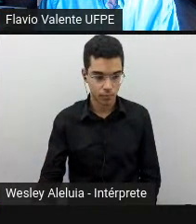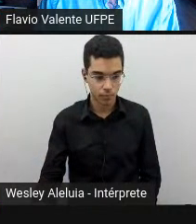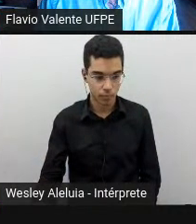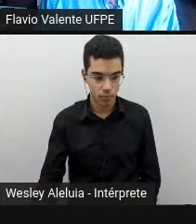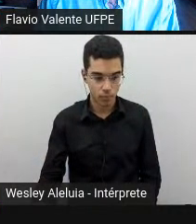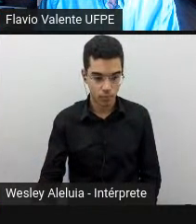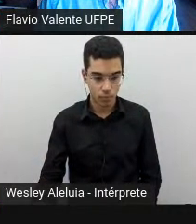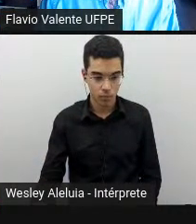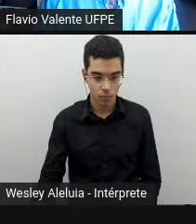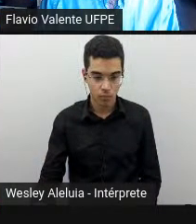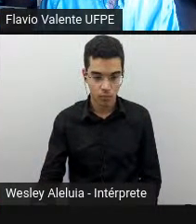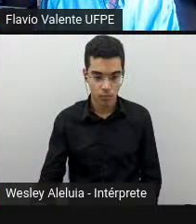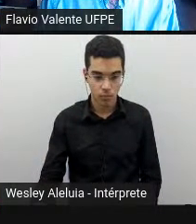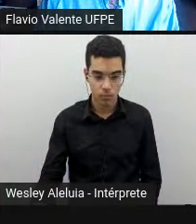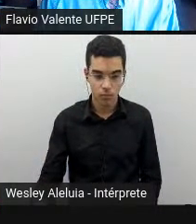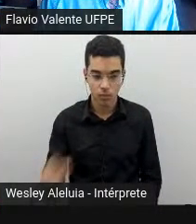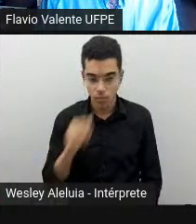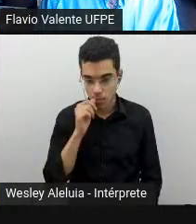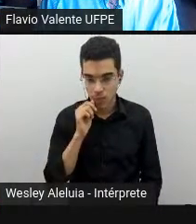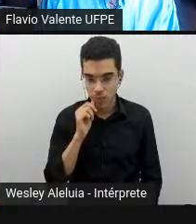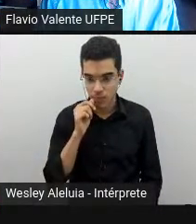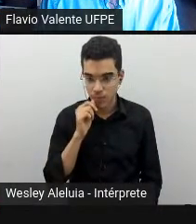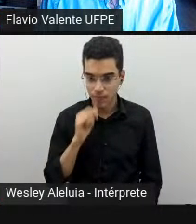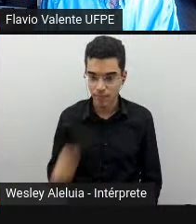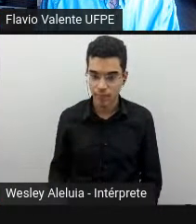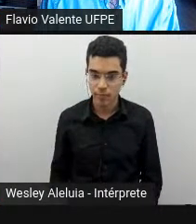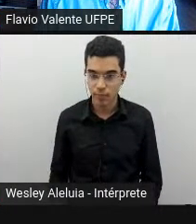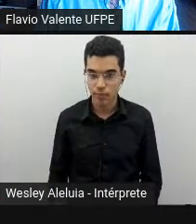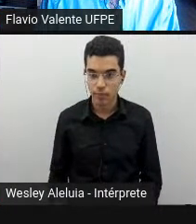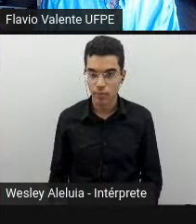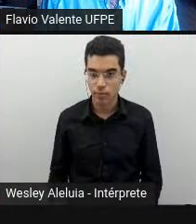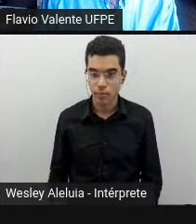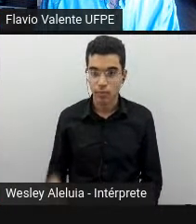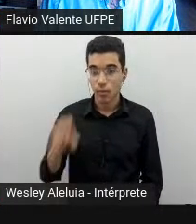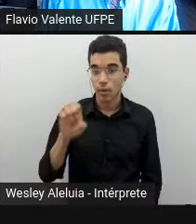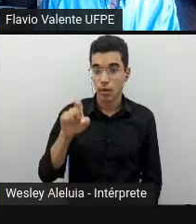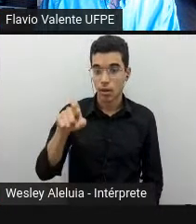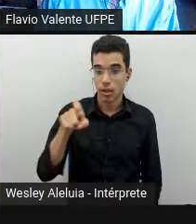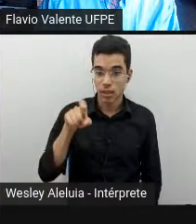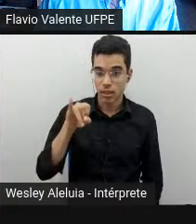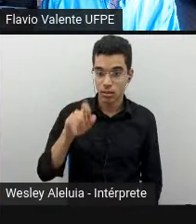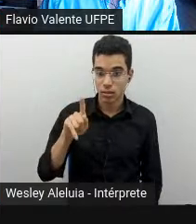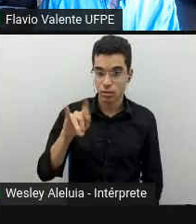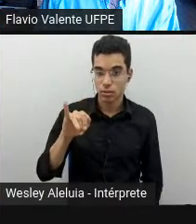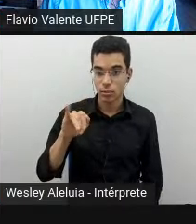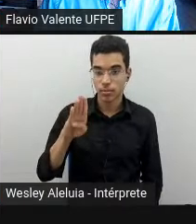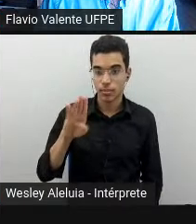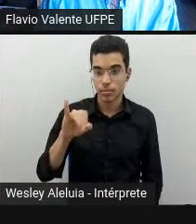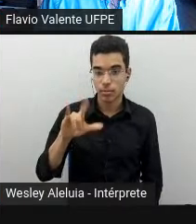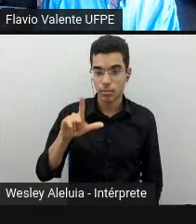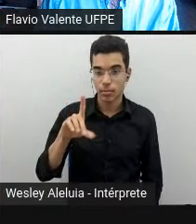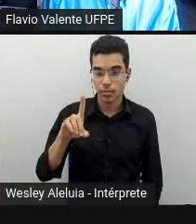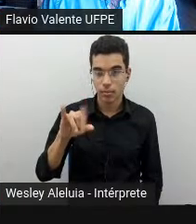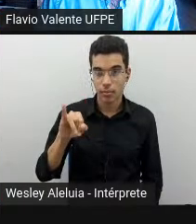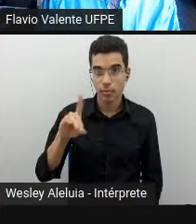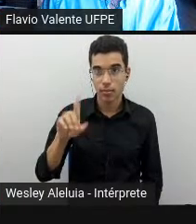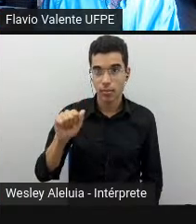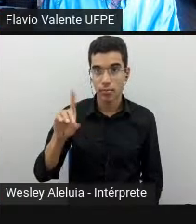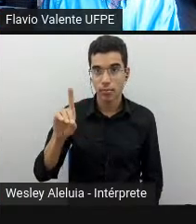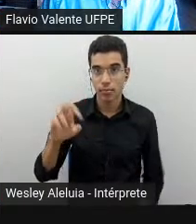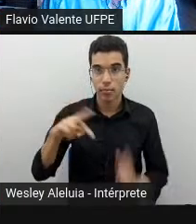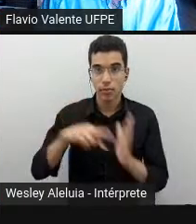A exigibilidade dos direitos é um ato das pessoas cobrarem um direito que não foi